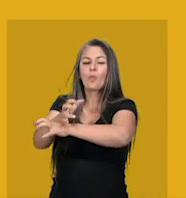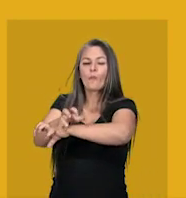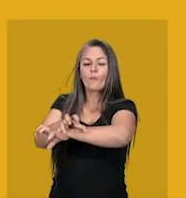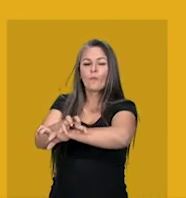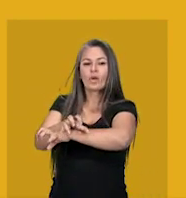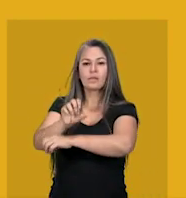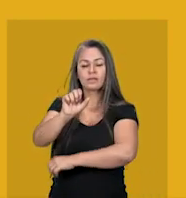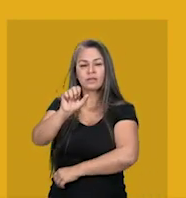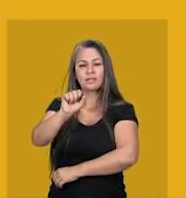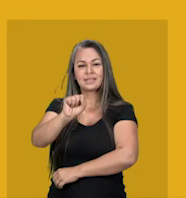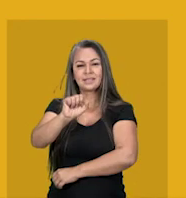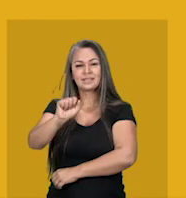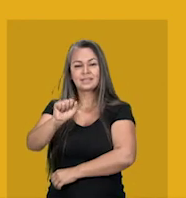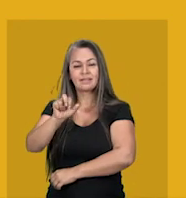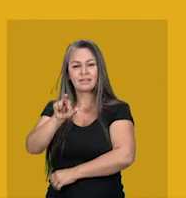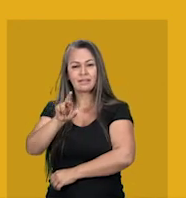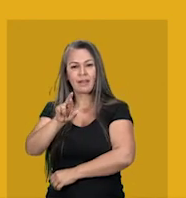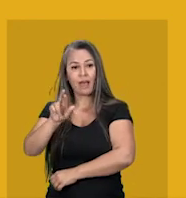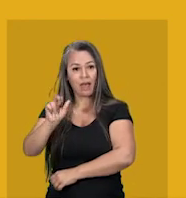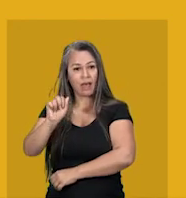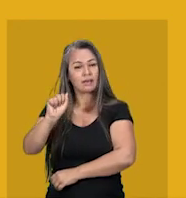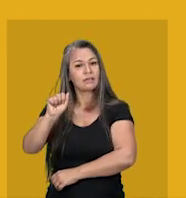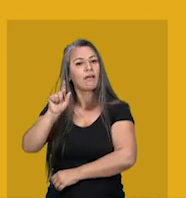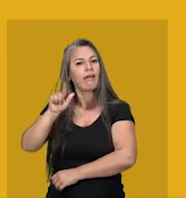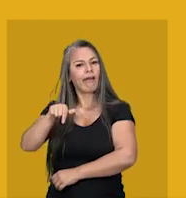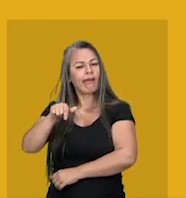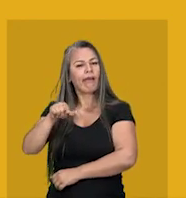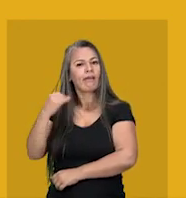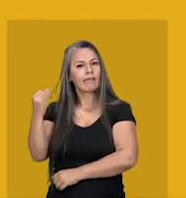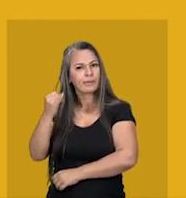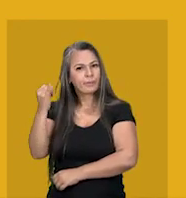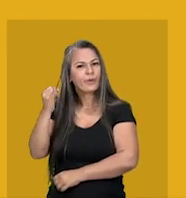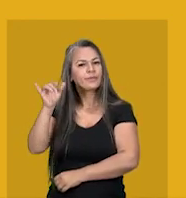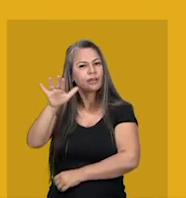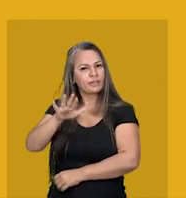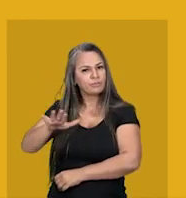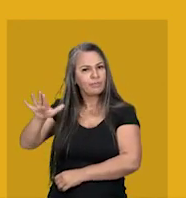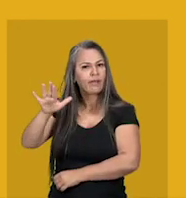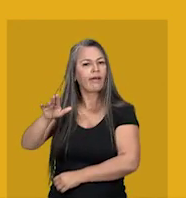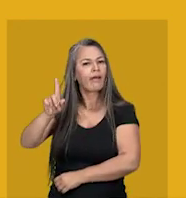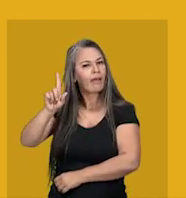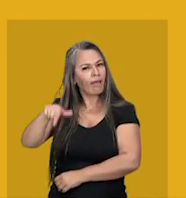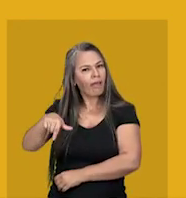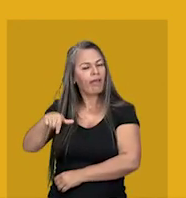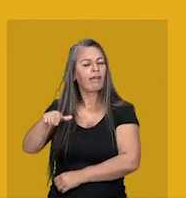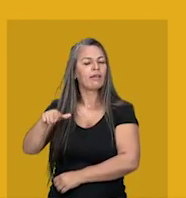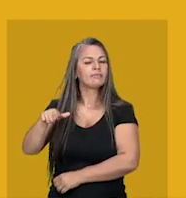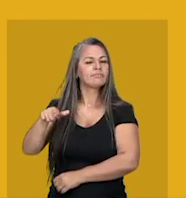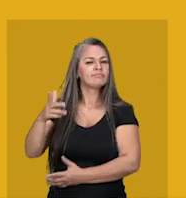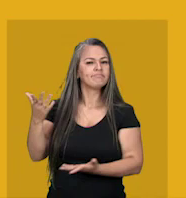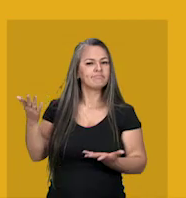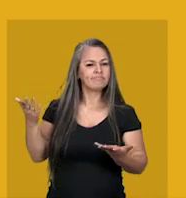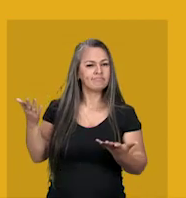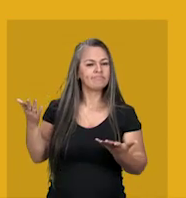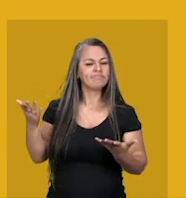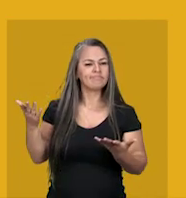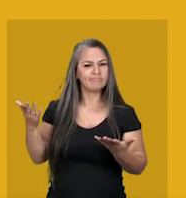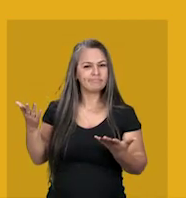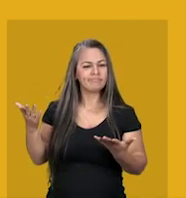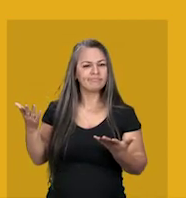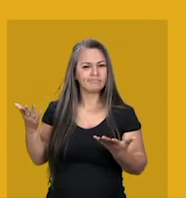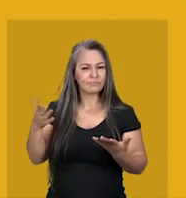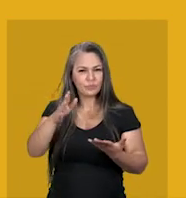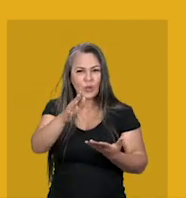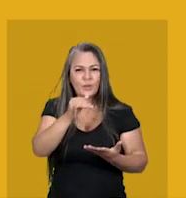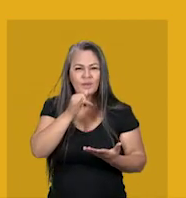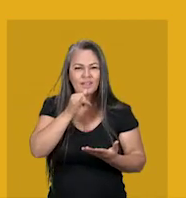tem uma importância muito grande para a região, tem um processo histórico de formação, uma região importante ali, tá? Por isso que lá,